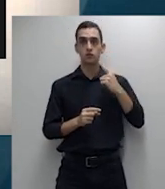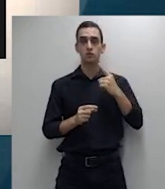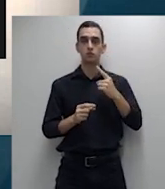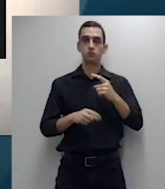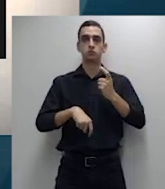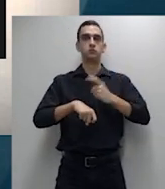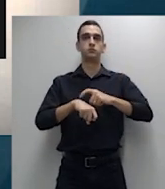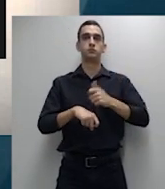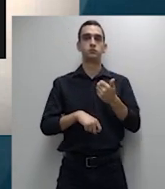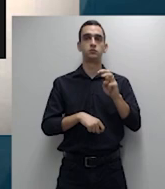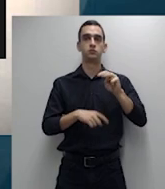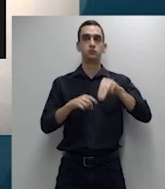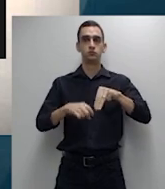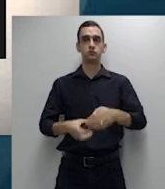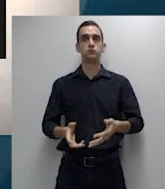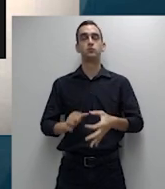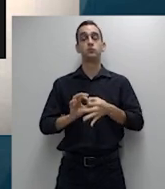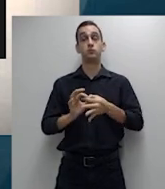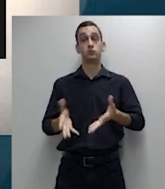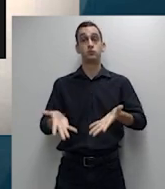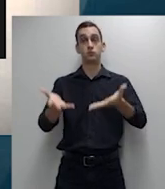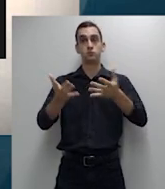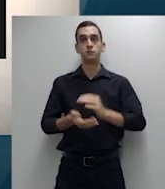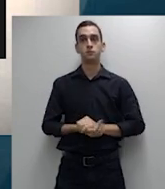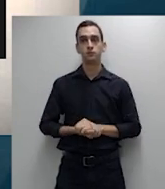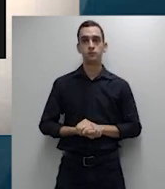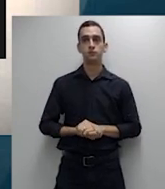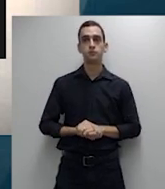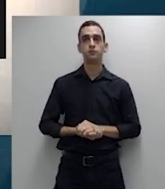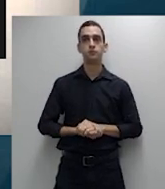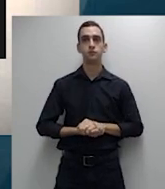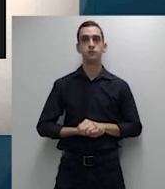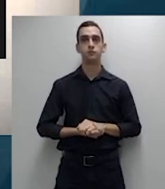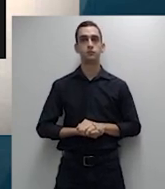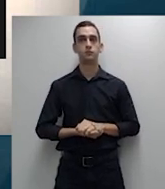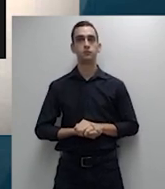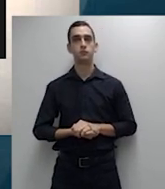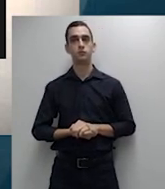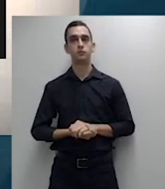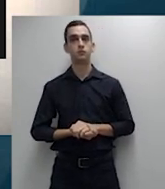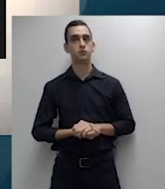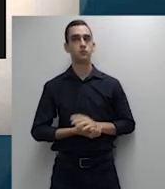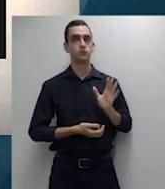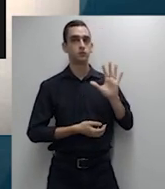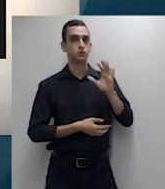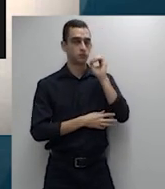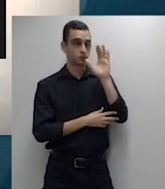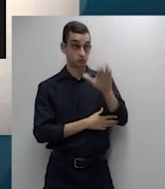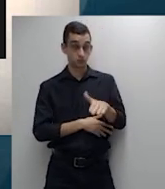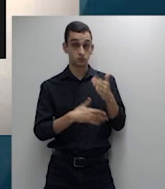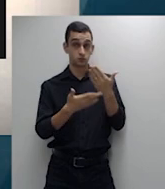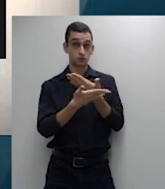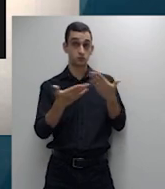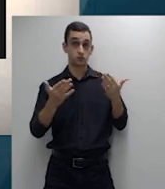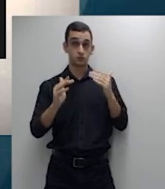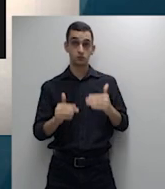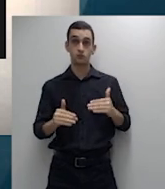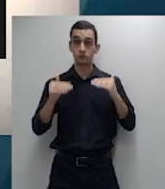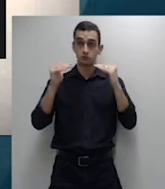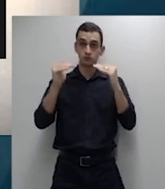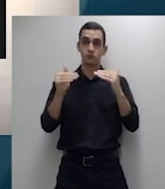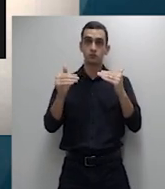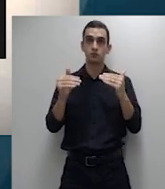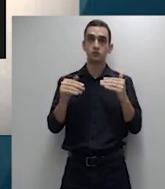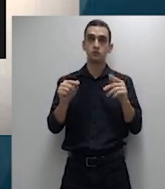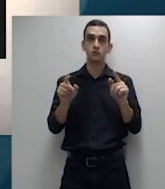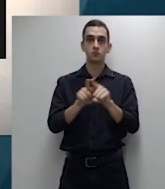15 minutos há mais ou menos adicione Disney nunca mais o senhor